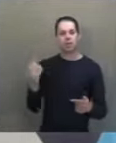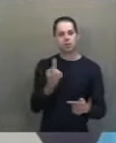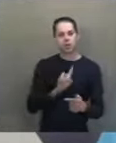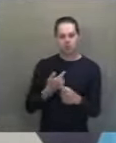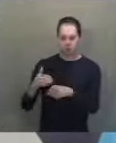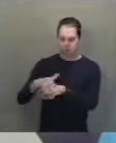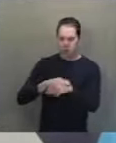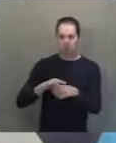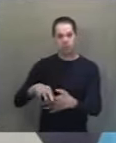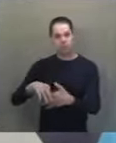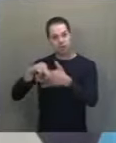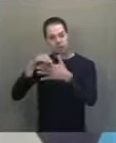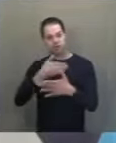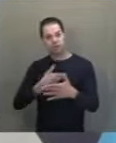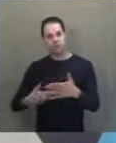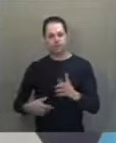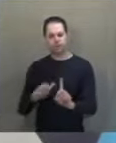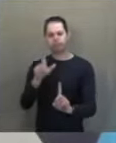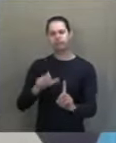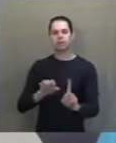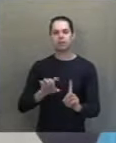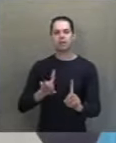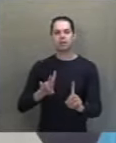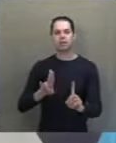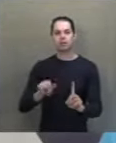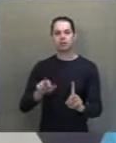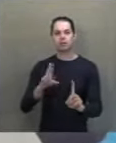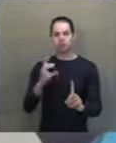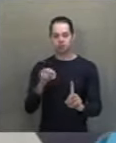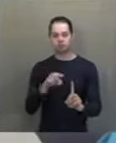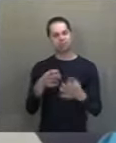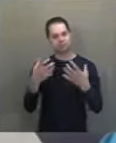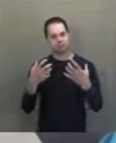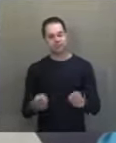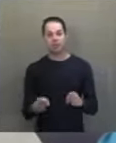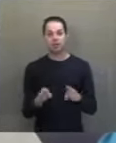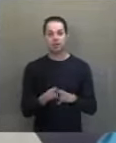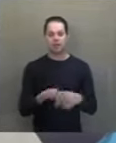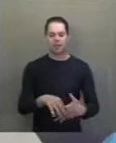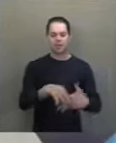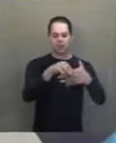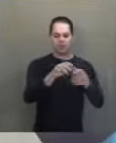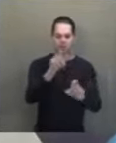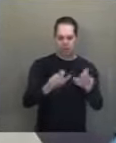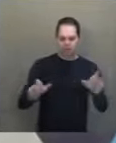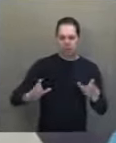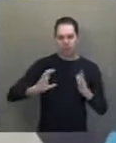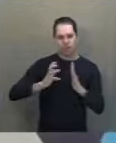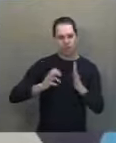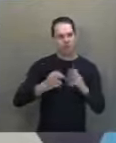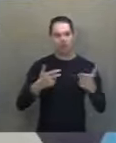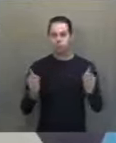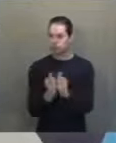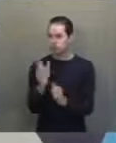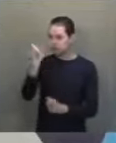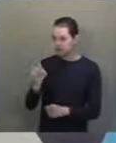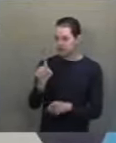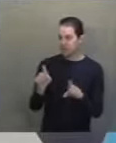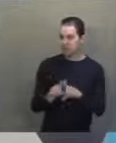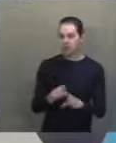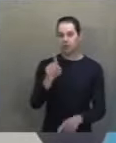do governo, o senador Eduardo Gomes, que foi sensível, e também os líderes partidários, Vossa Excelência, o